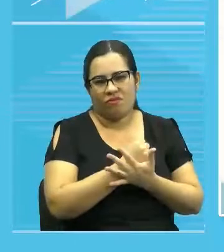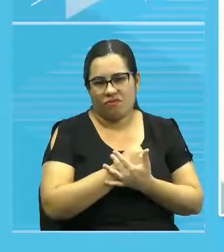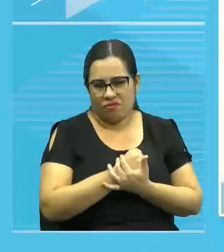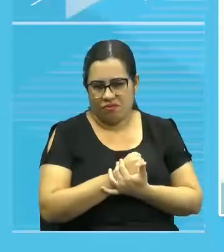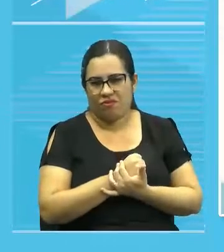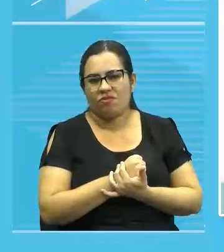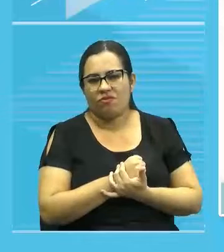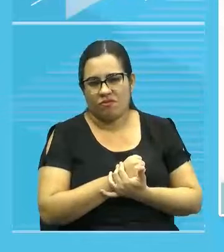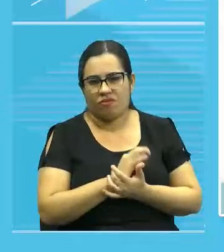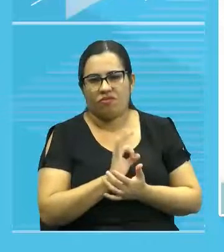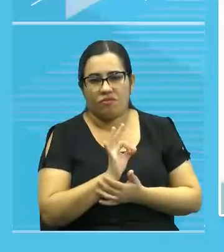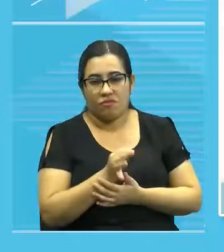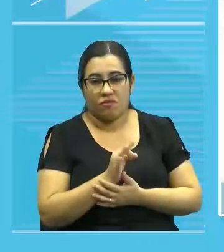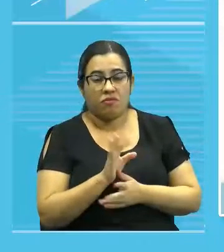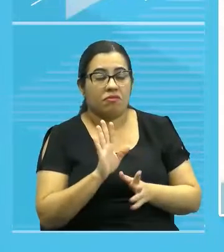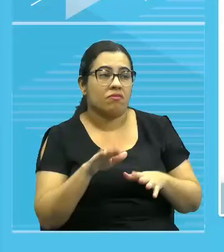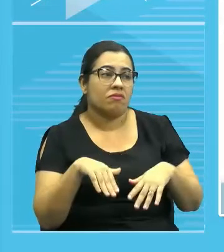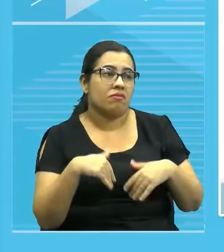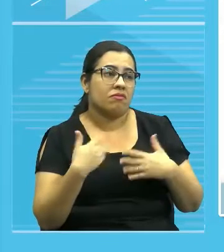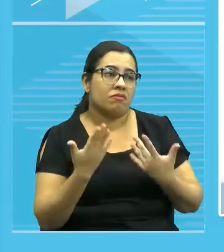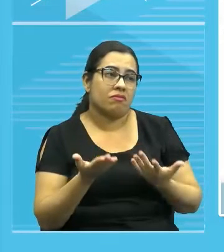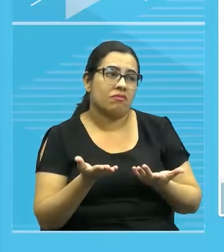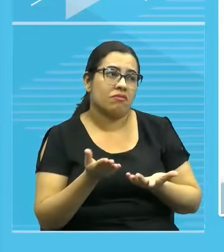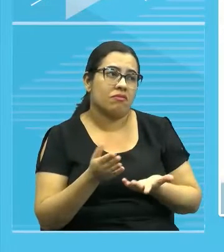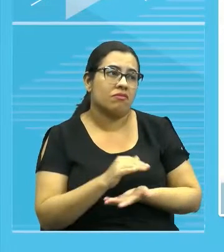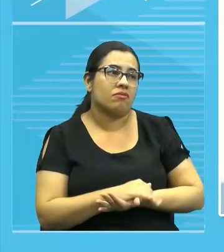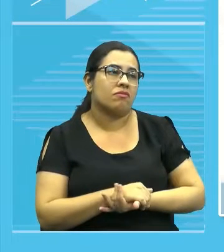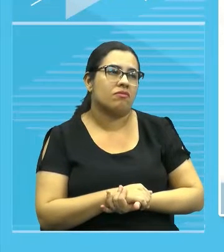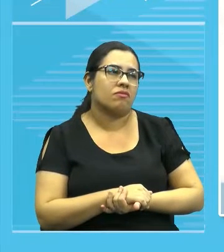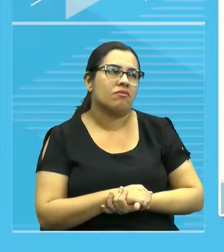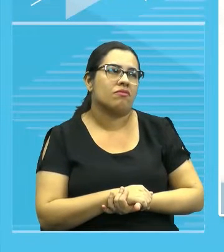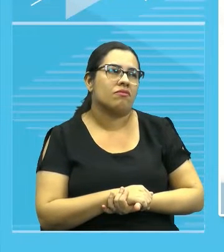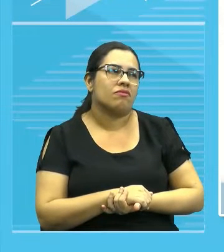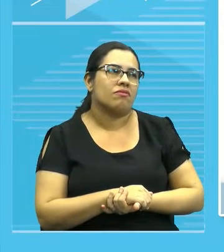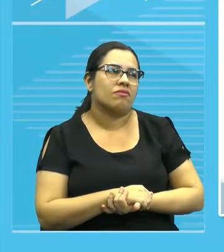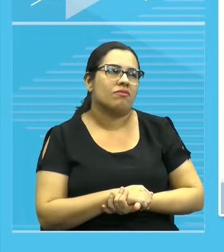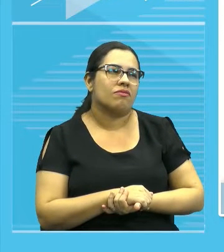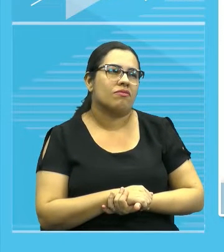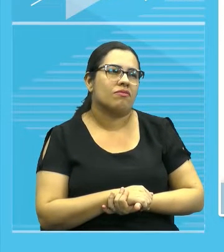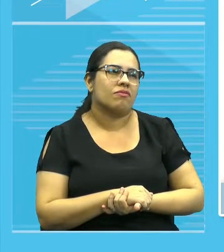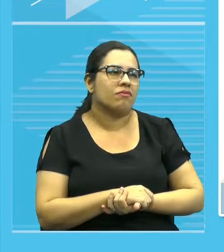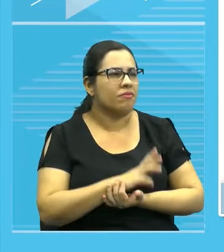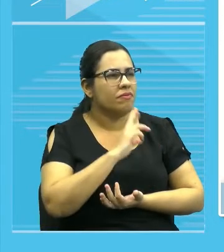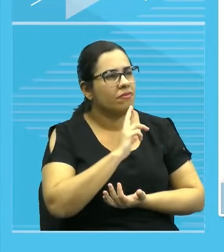usurpado então é a letra